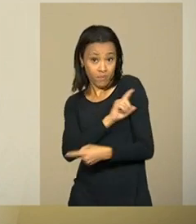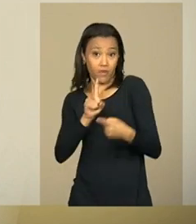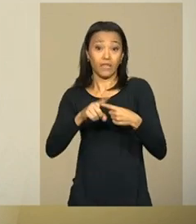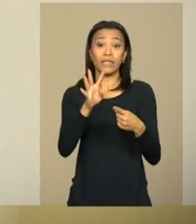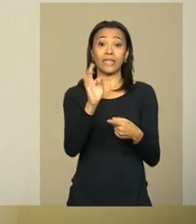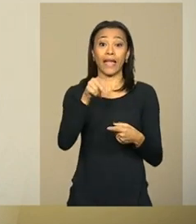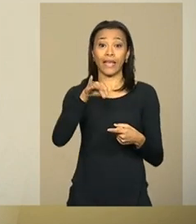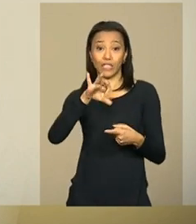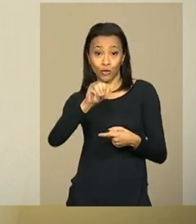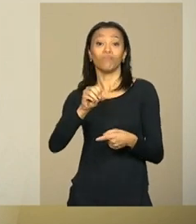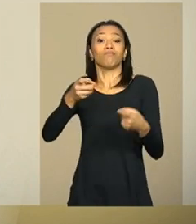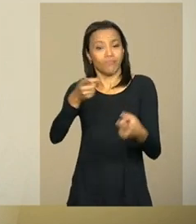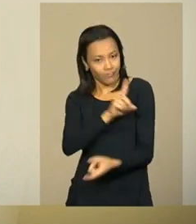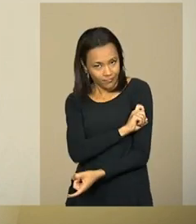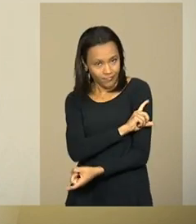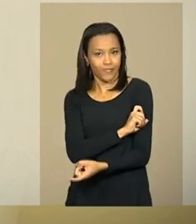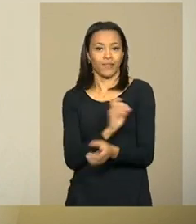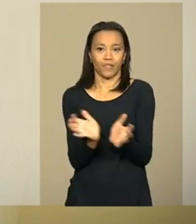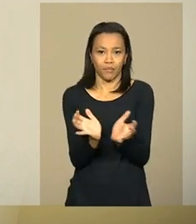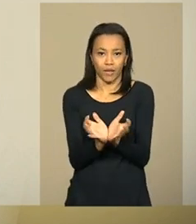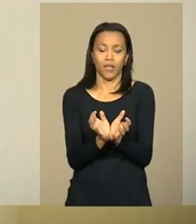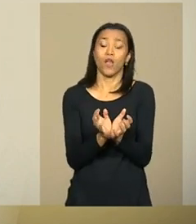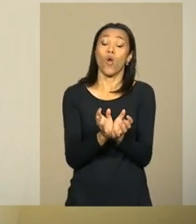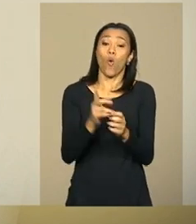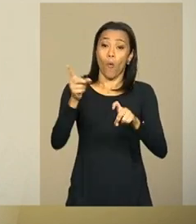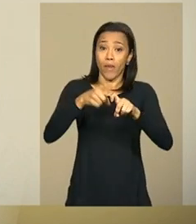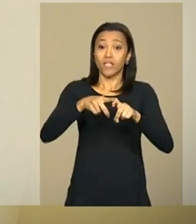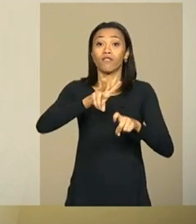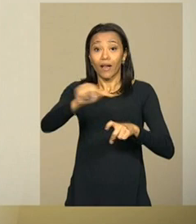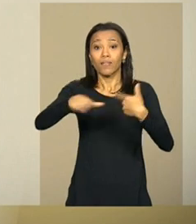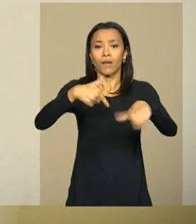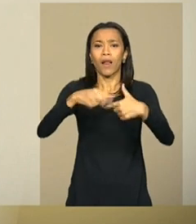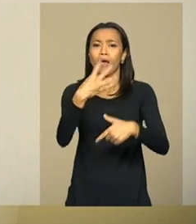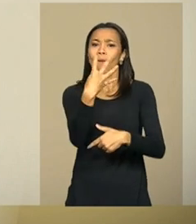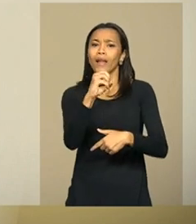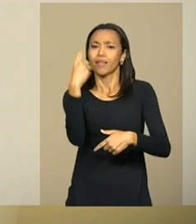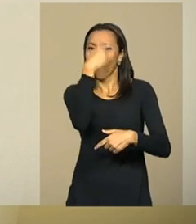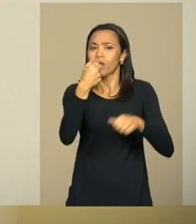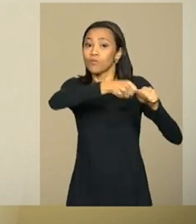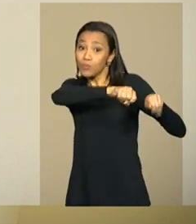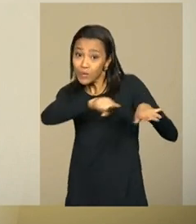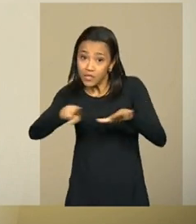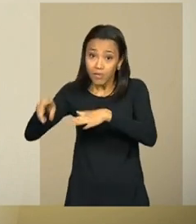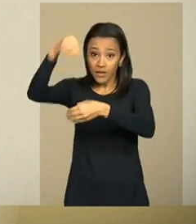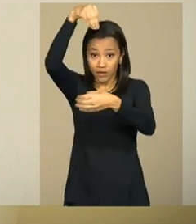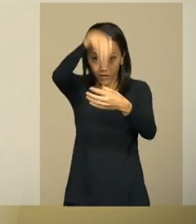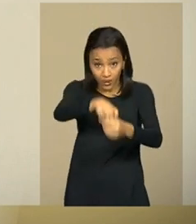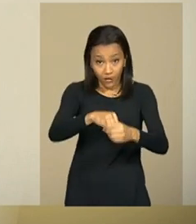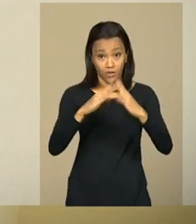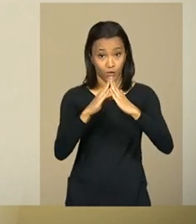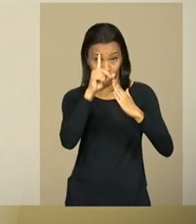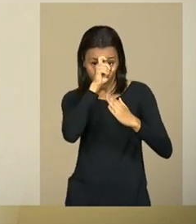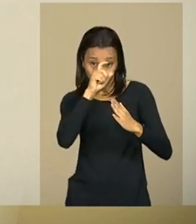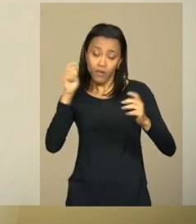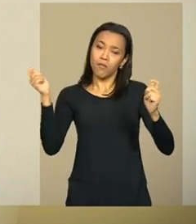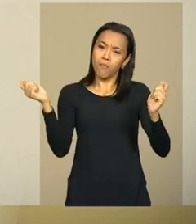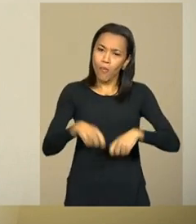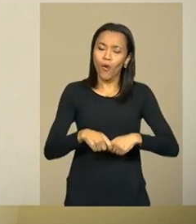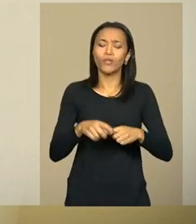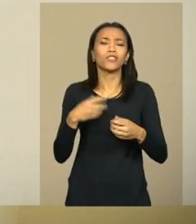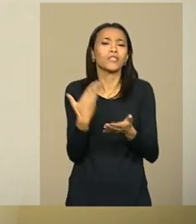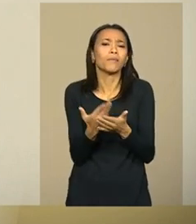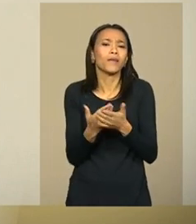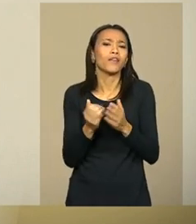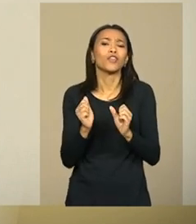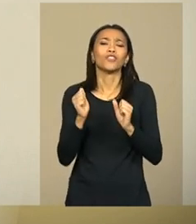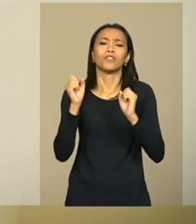enfermagem o médico Luciano vai trabalhar 40 horas por semana no posto de saúde e ainda poderá fazer uma especialização